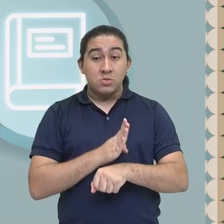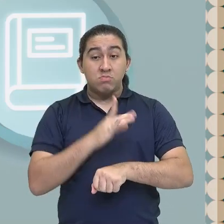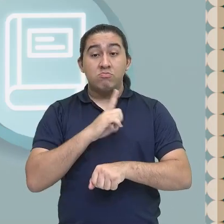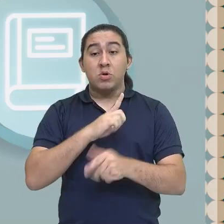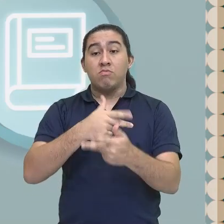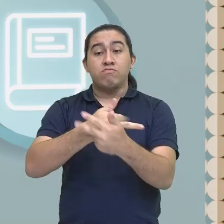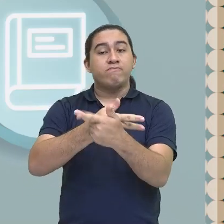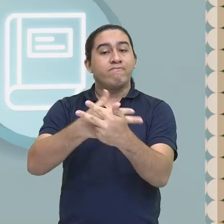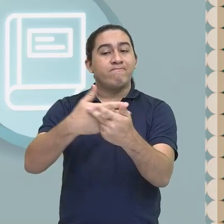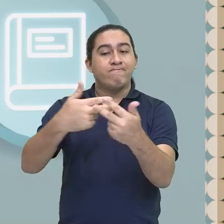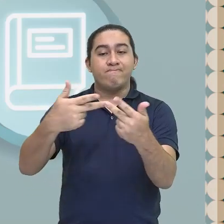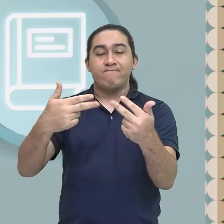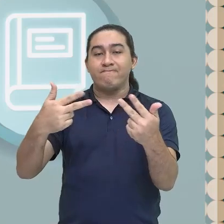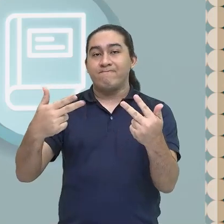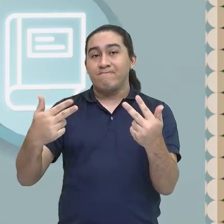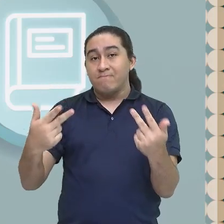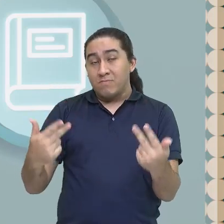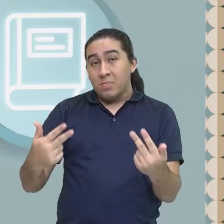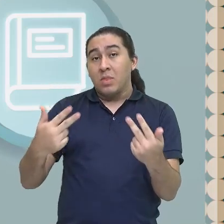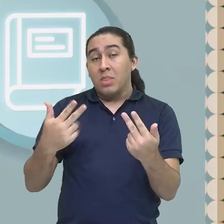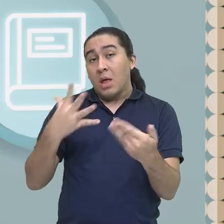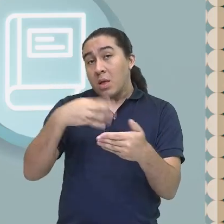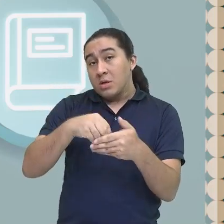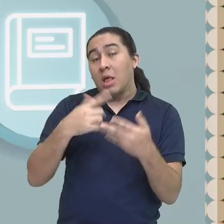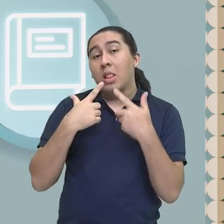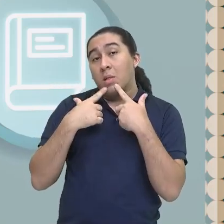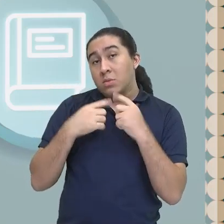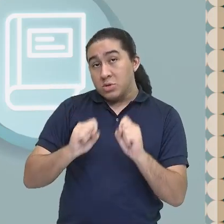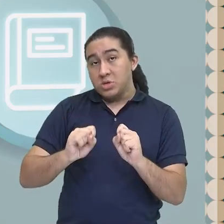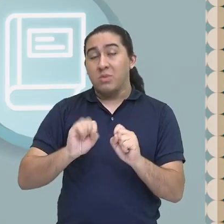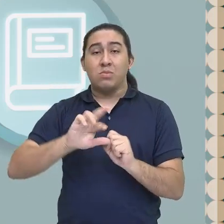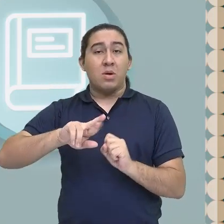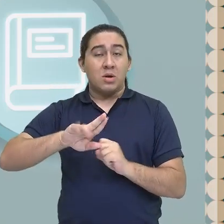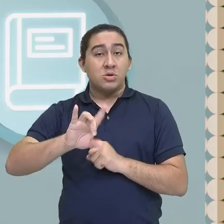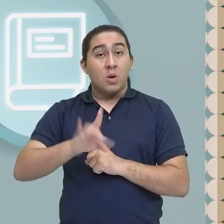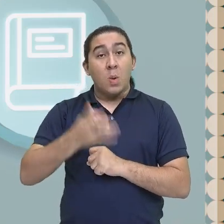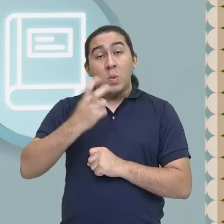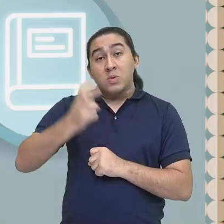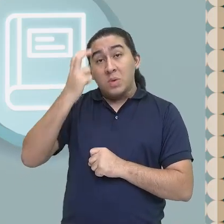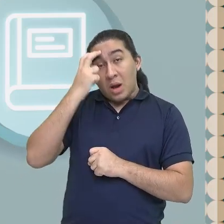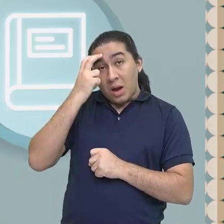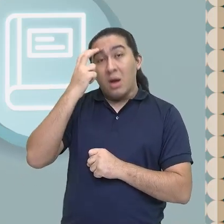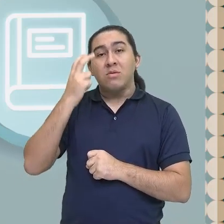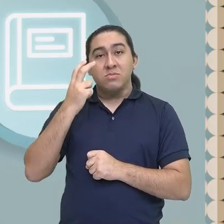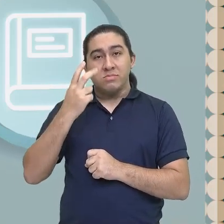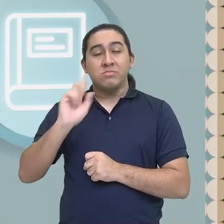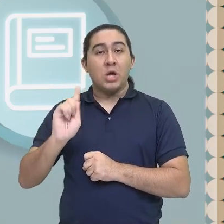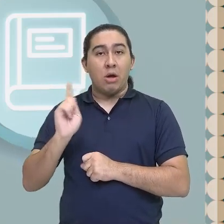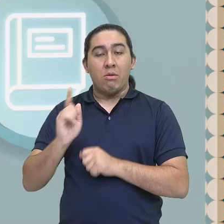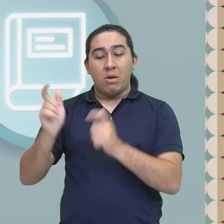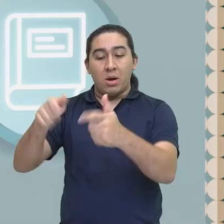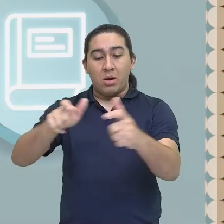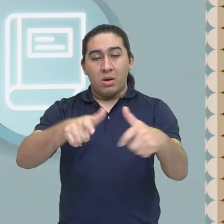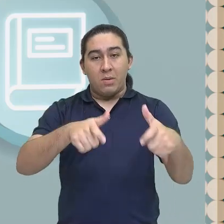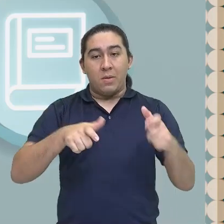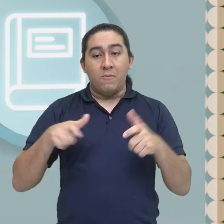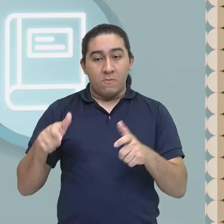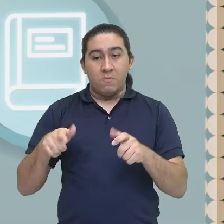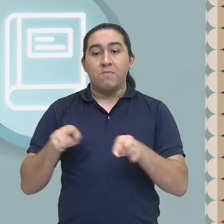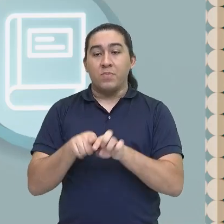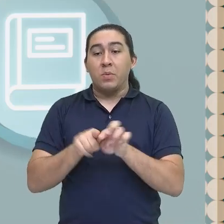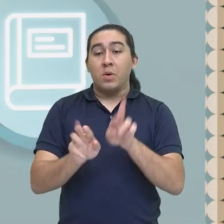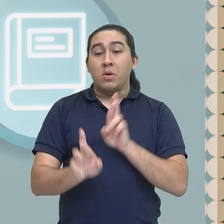de variação, né? Não só cultural, nem geográfica, como linguística. Está relacionada